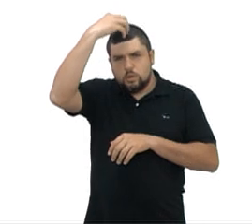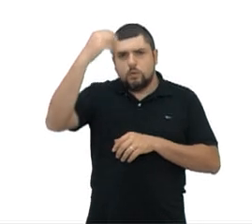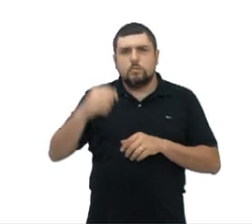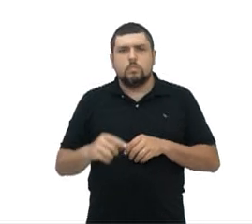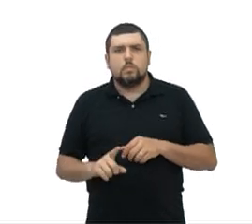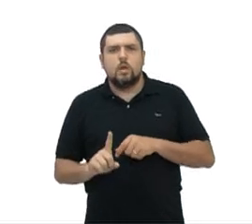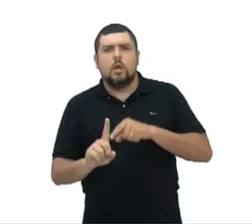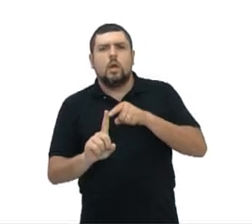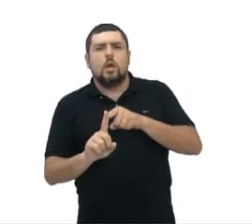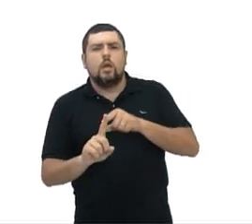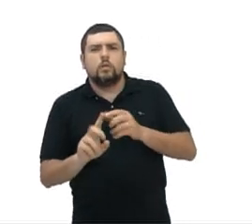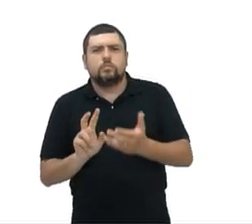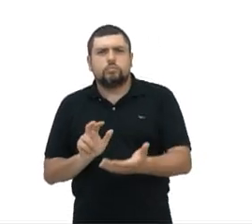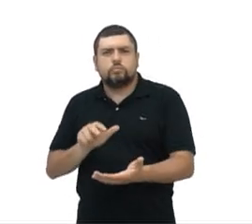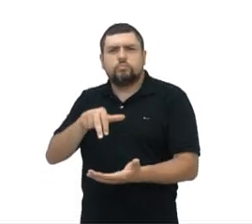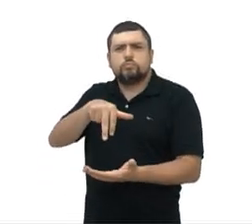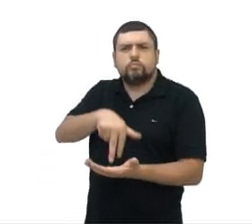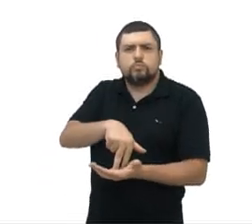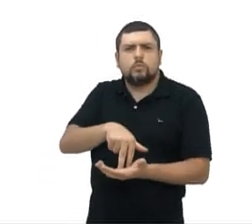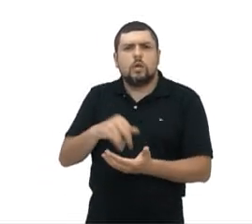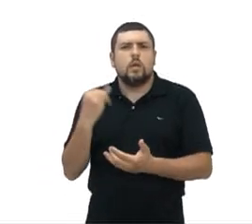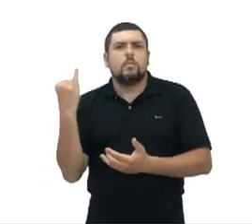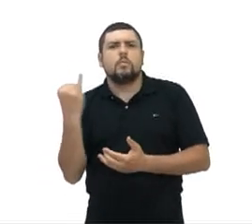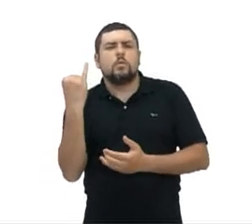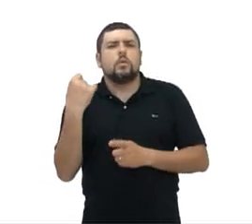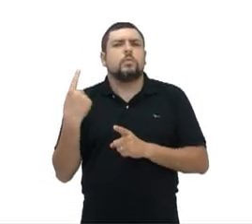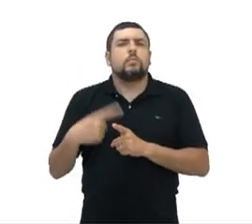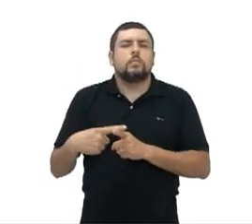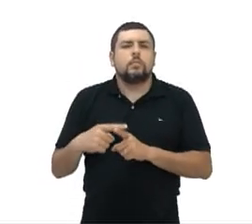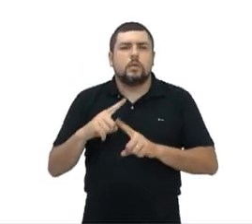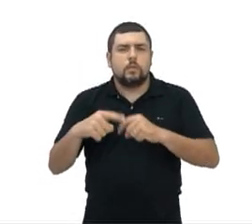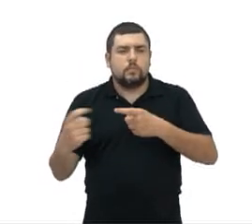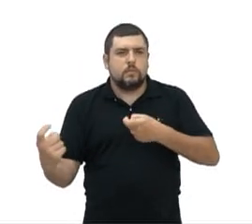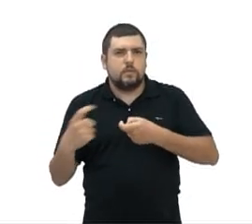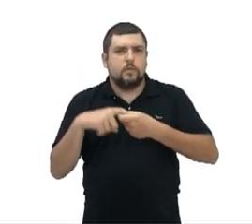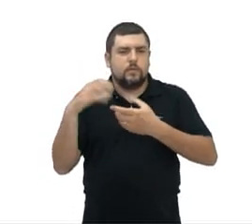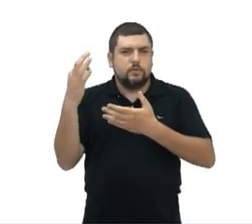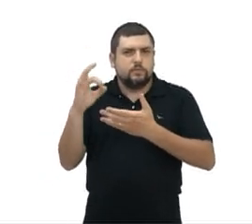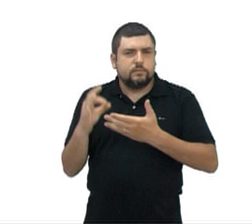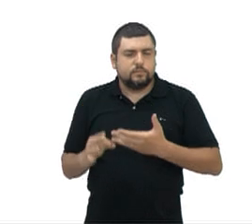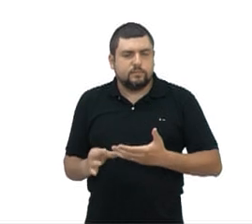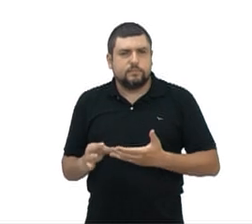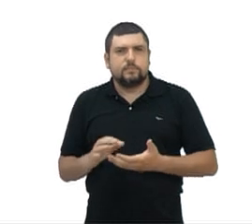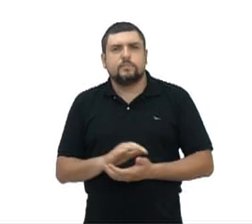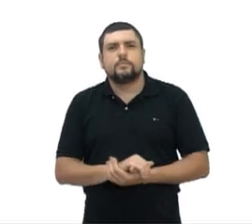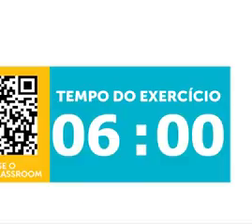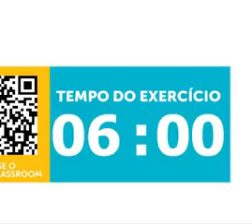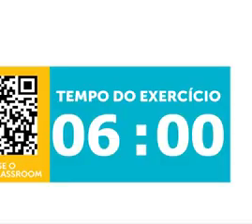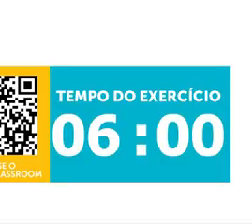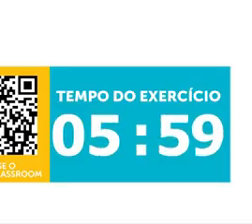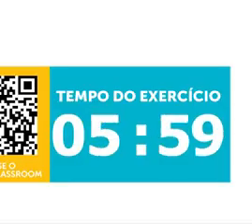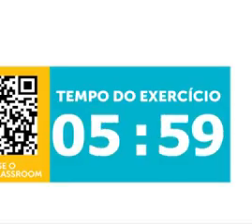função delas na sociedade do reino de Cush? Daqui a pouquinho nós voltamos e corrigimos junto.